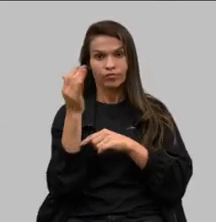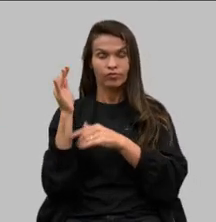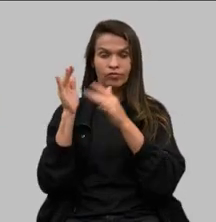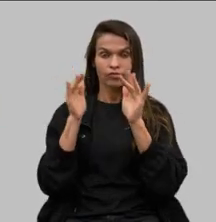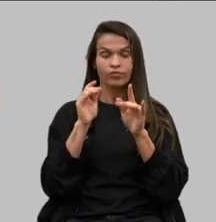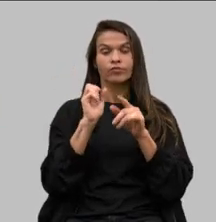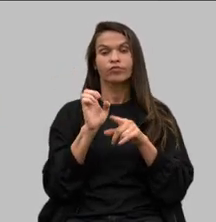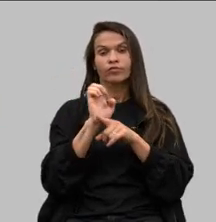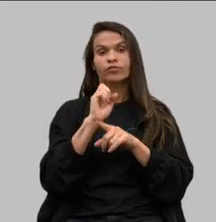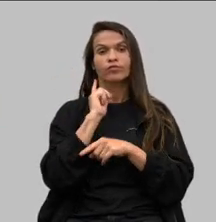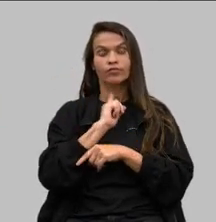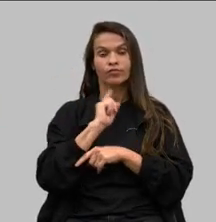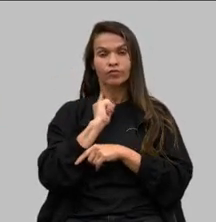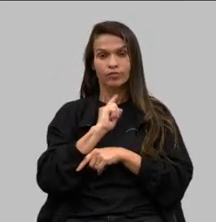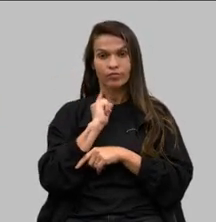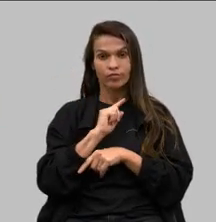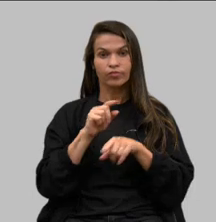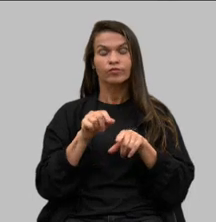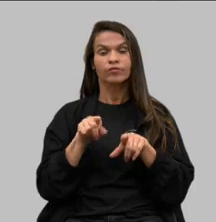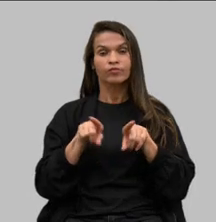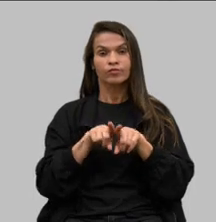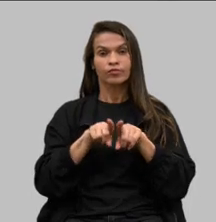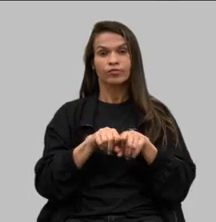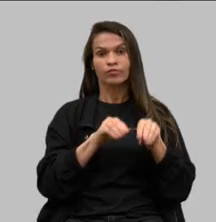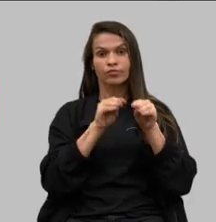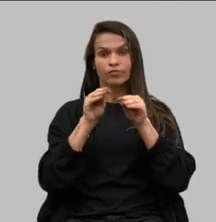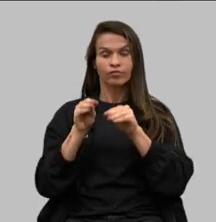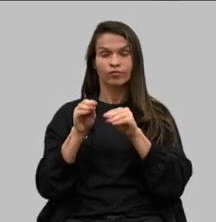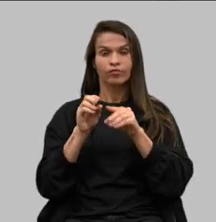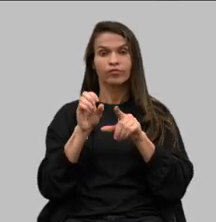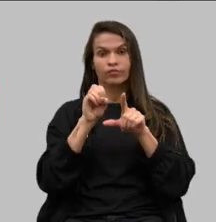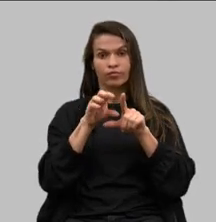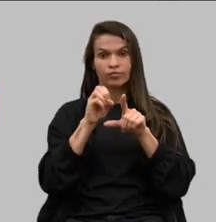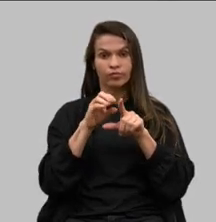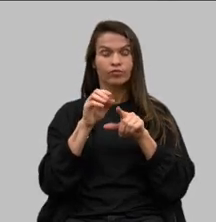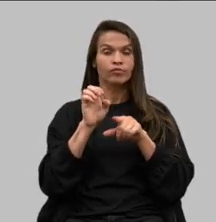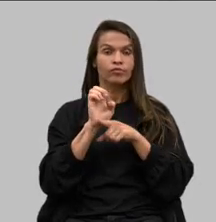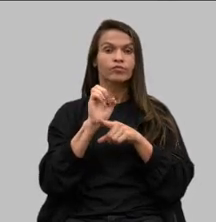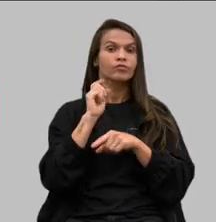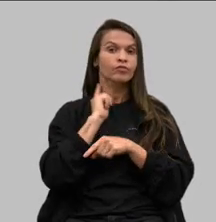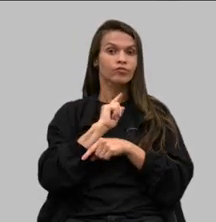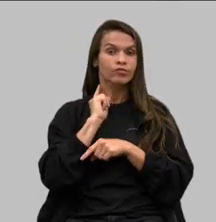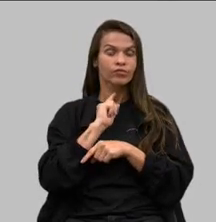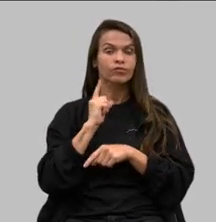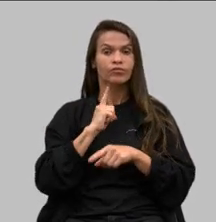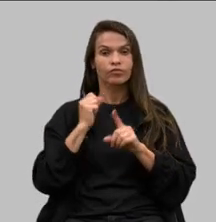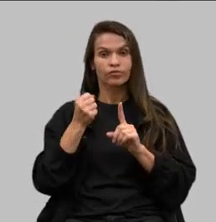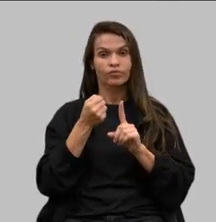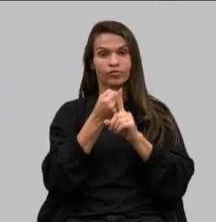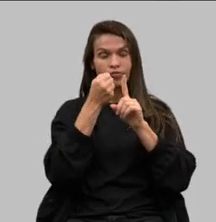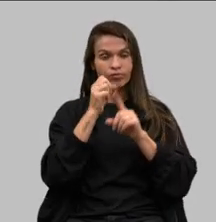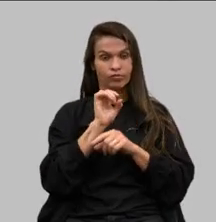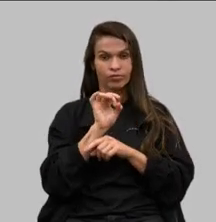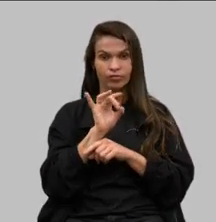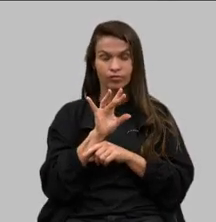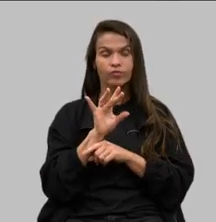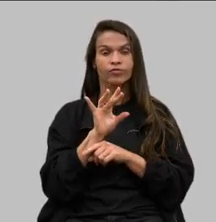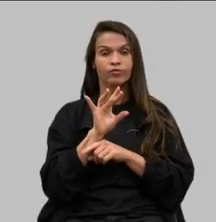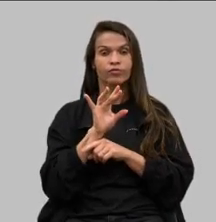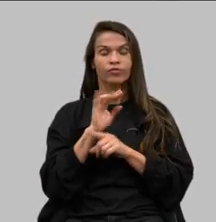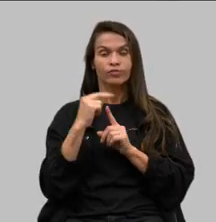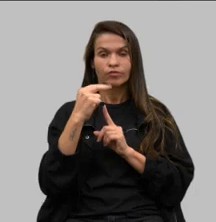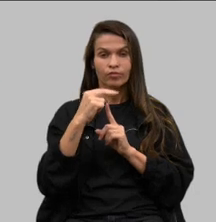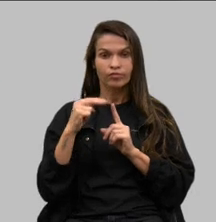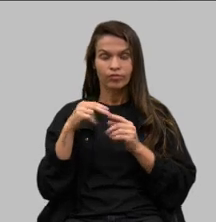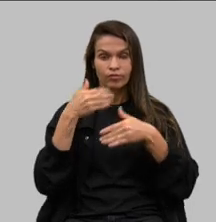de Minas Gerais passivo de licenciamento ambiental no estado de Minas Gerais gera um impacto não apenas do ponto de vista